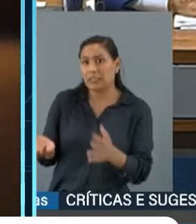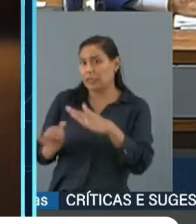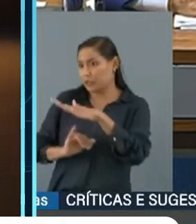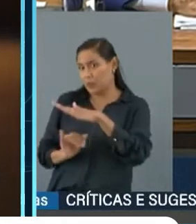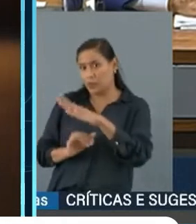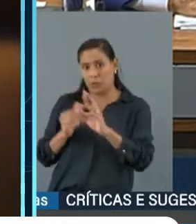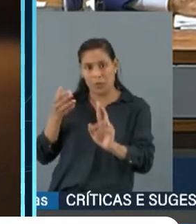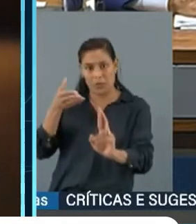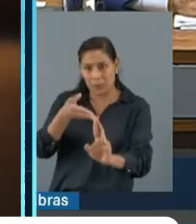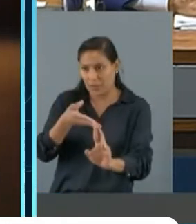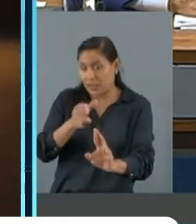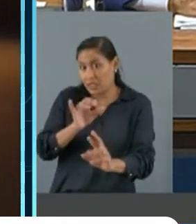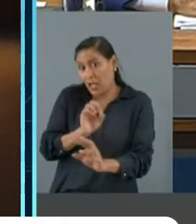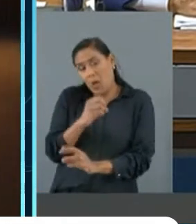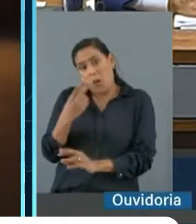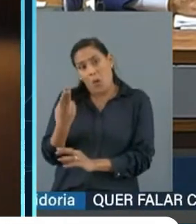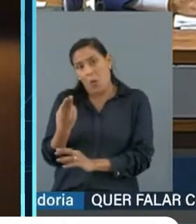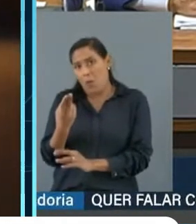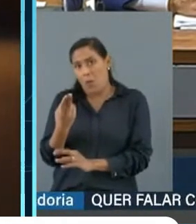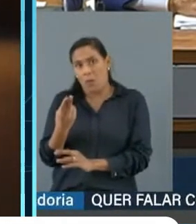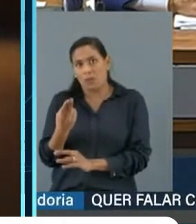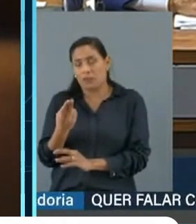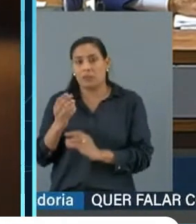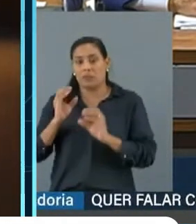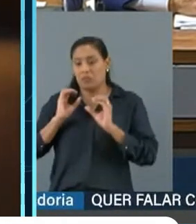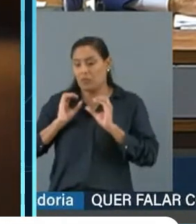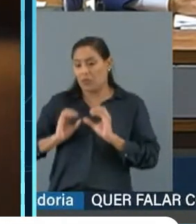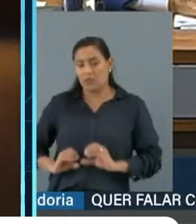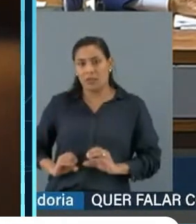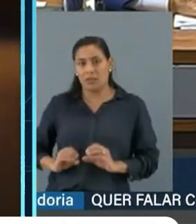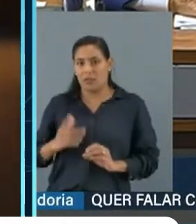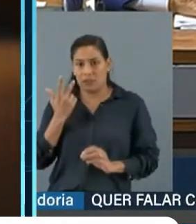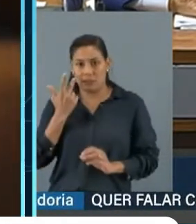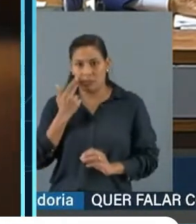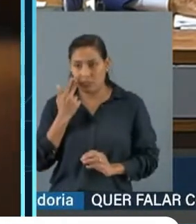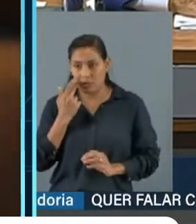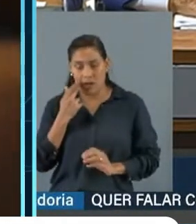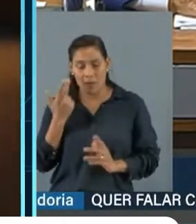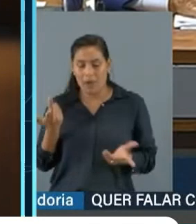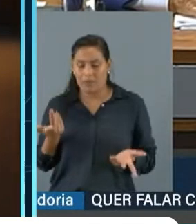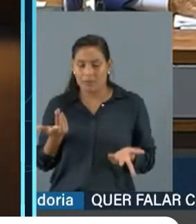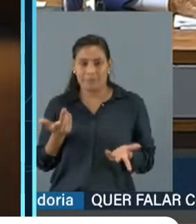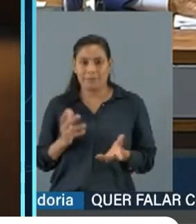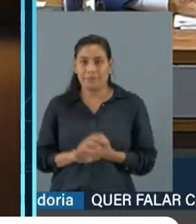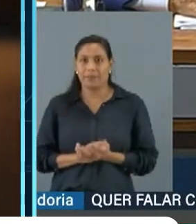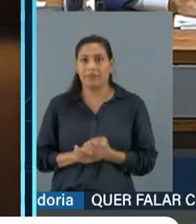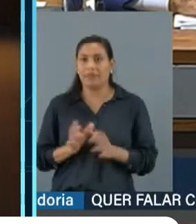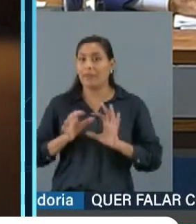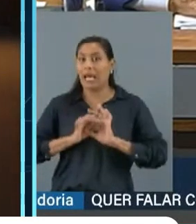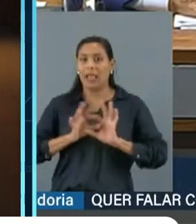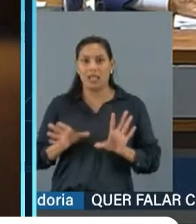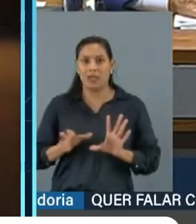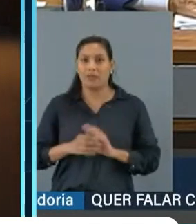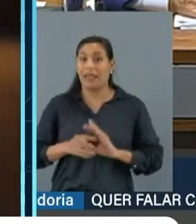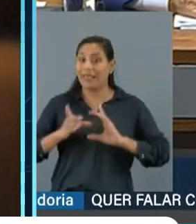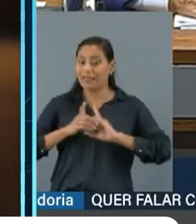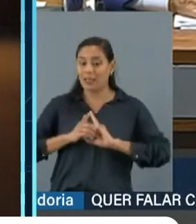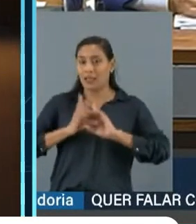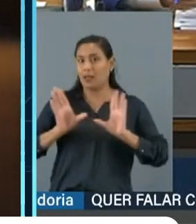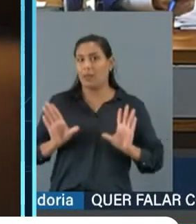né? E aí é aquela velha história, né? Ou a gente aprende pelo amor ou pela dor. Nós estamos vendo cada vez mais brasileiros